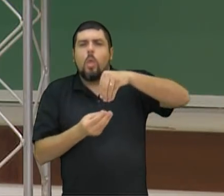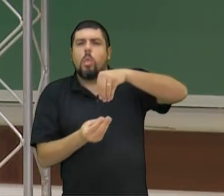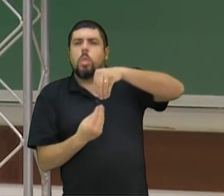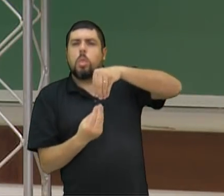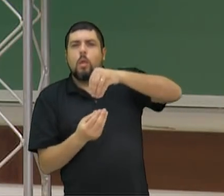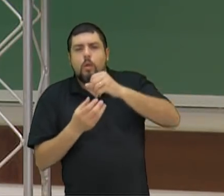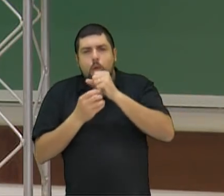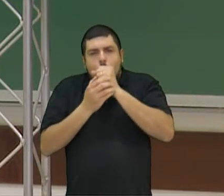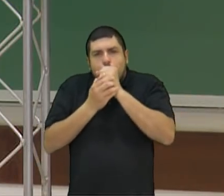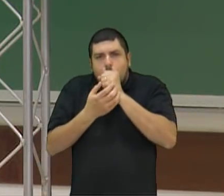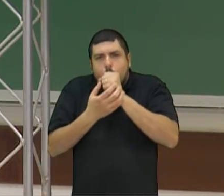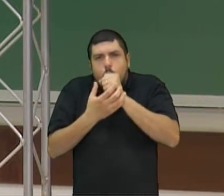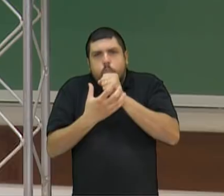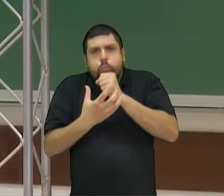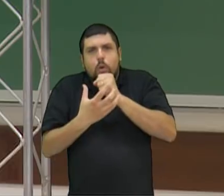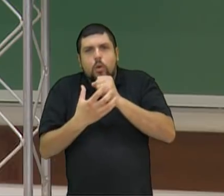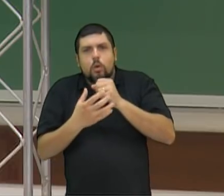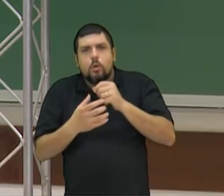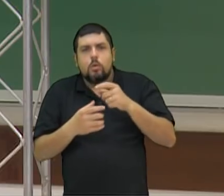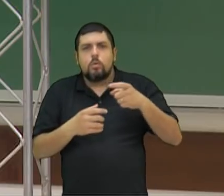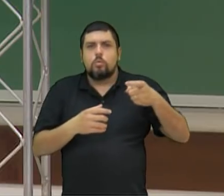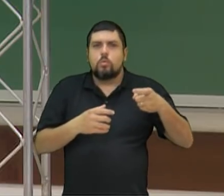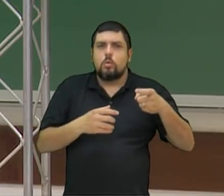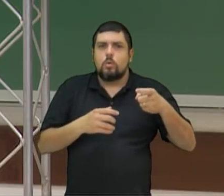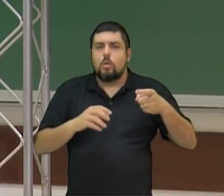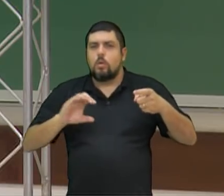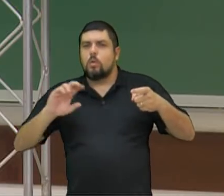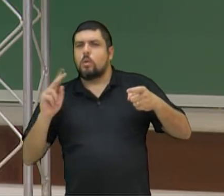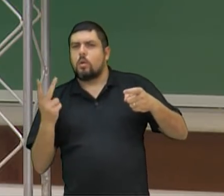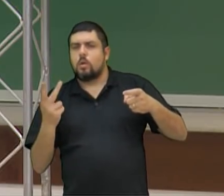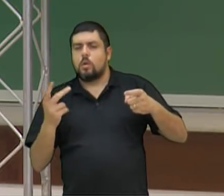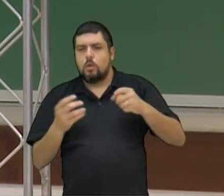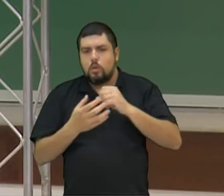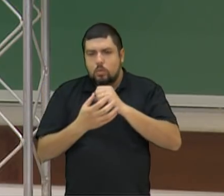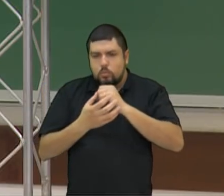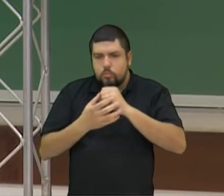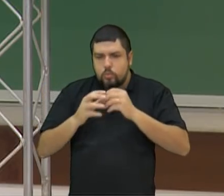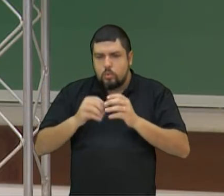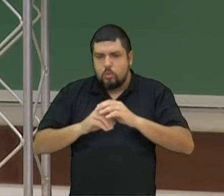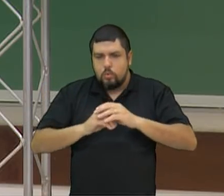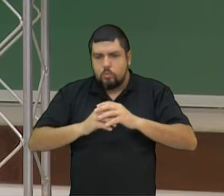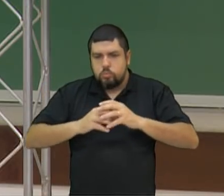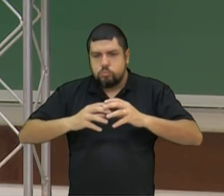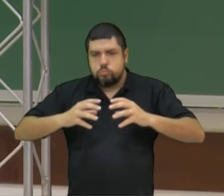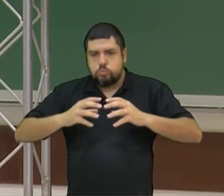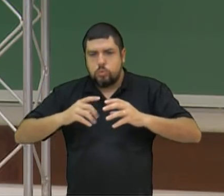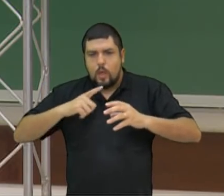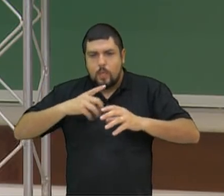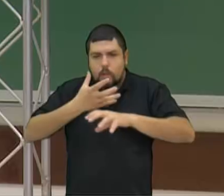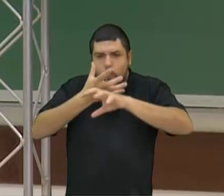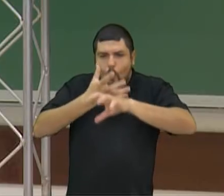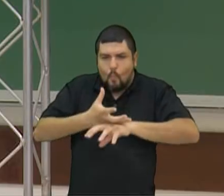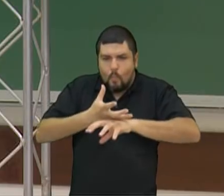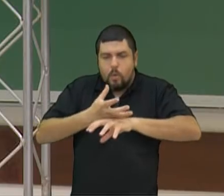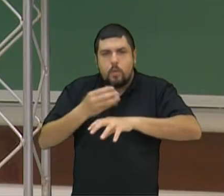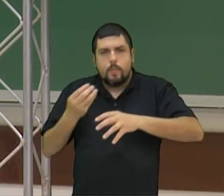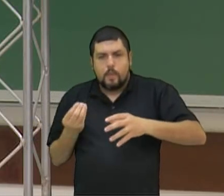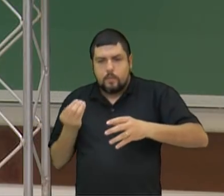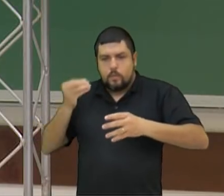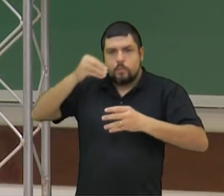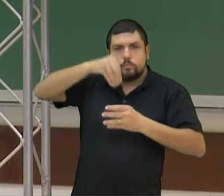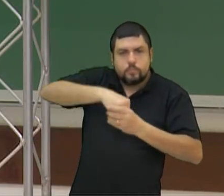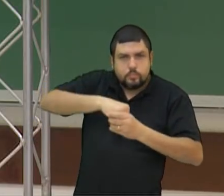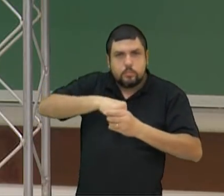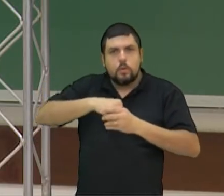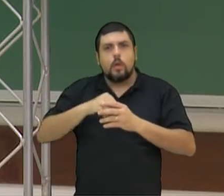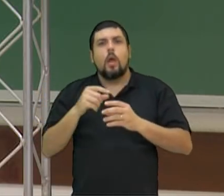aí. Esse encher é com X ou CH? Peraí, vai encher de alguma coisa? Vai encher de ar os balões. né? Então, se dá a ideia de coisa que vai